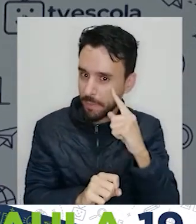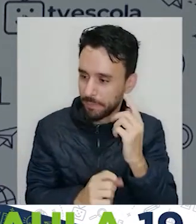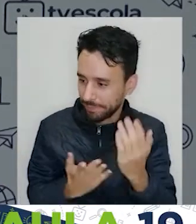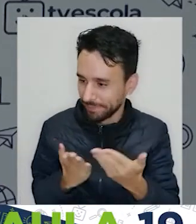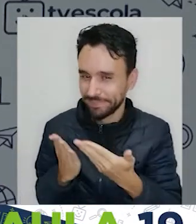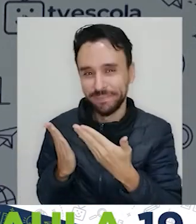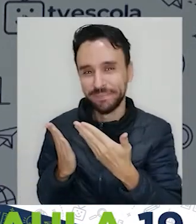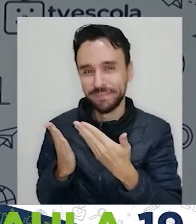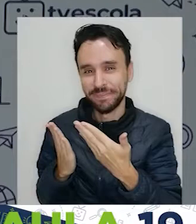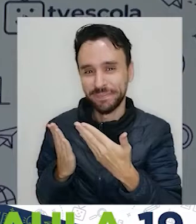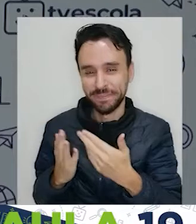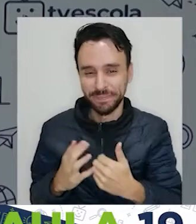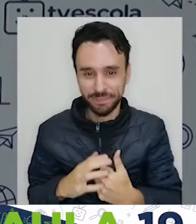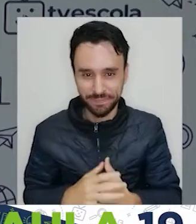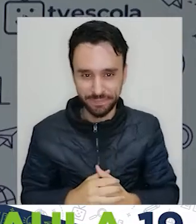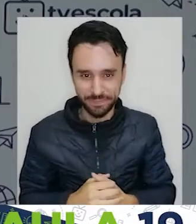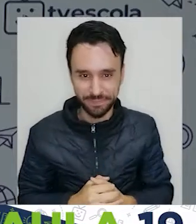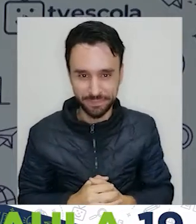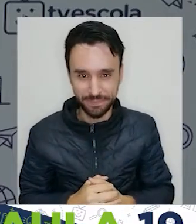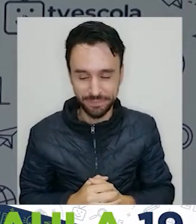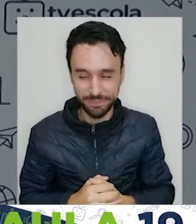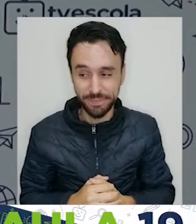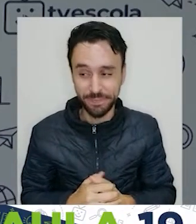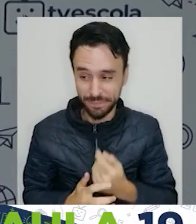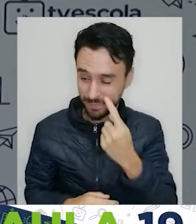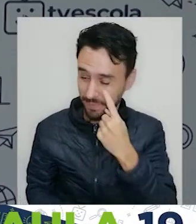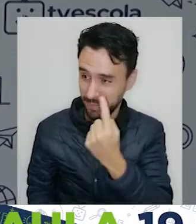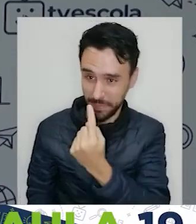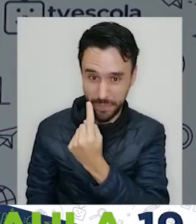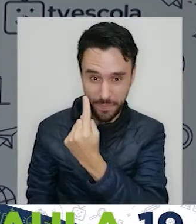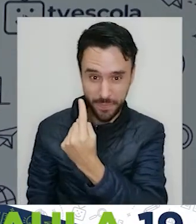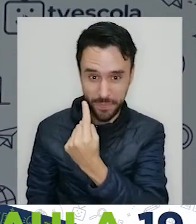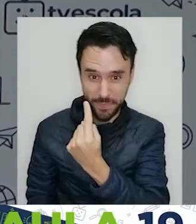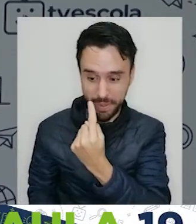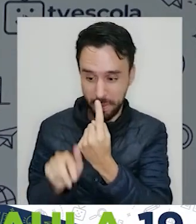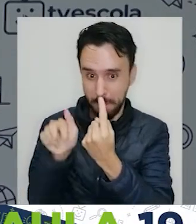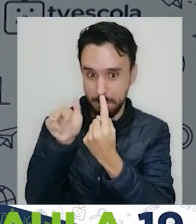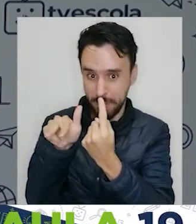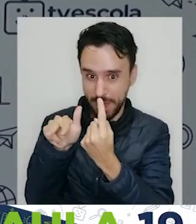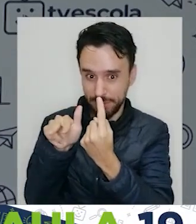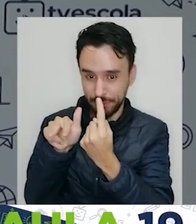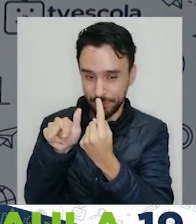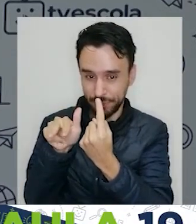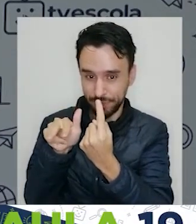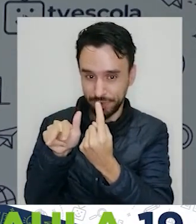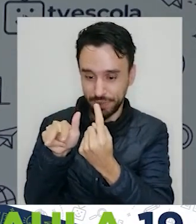Vamos lá? 1,